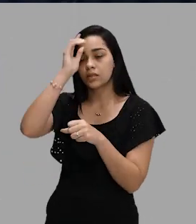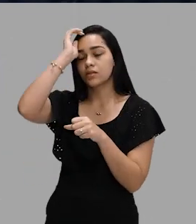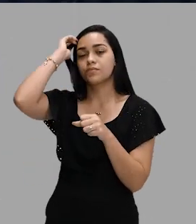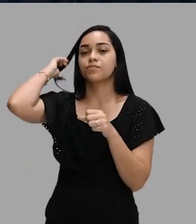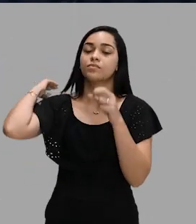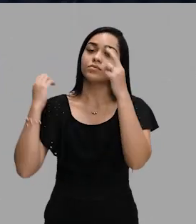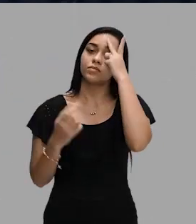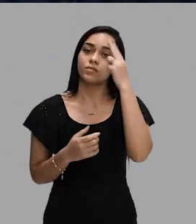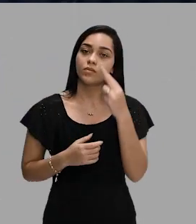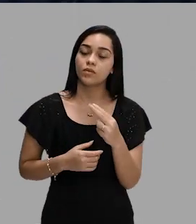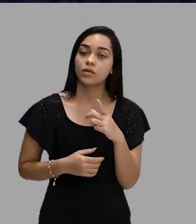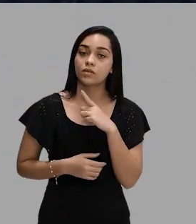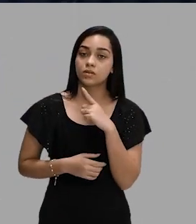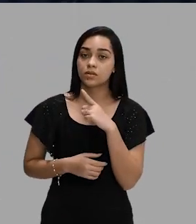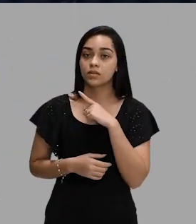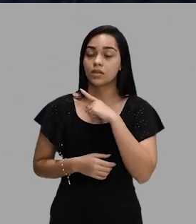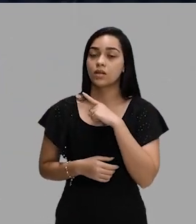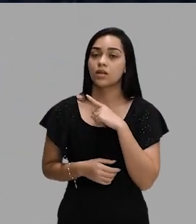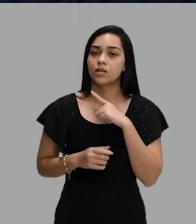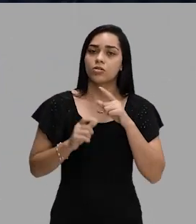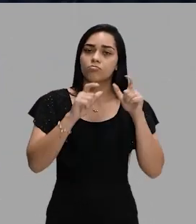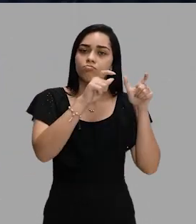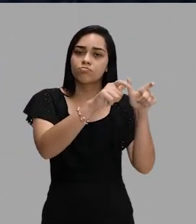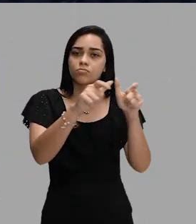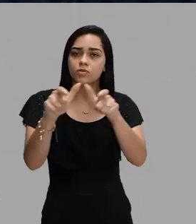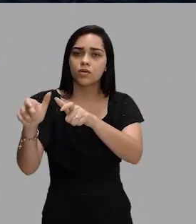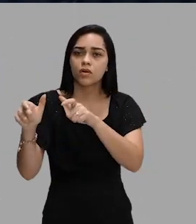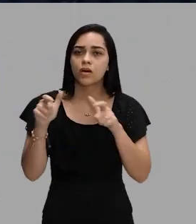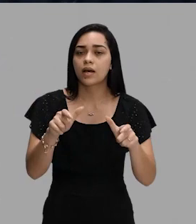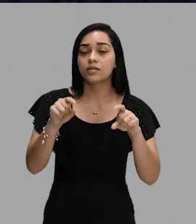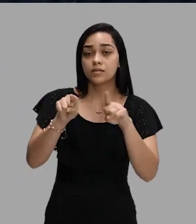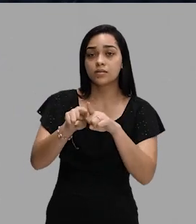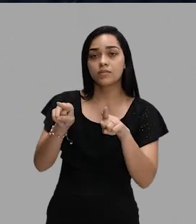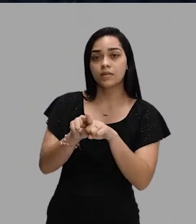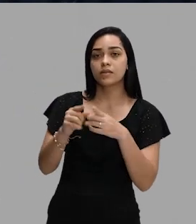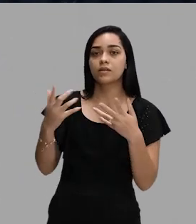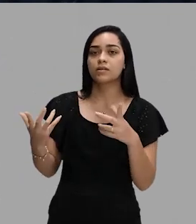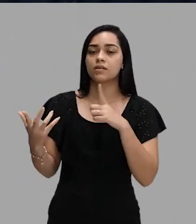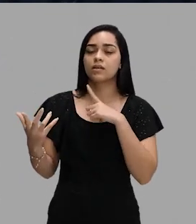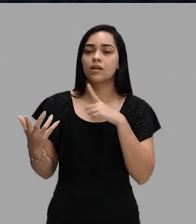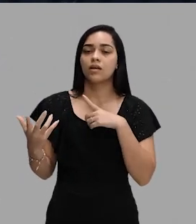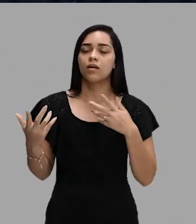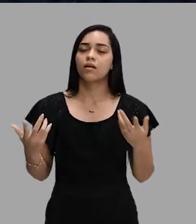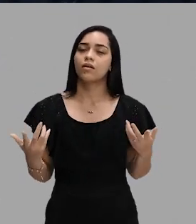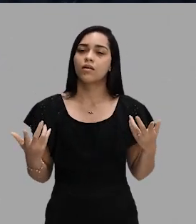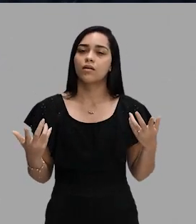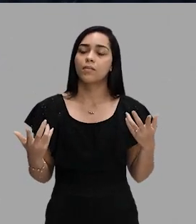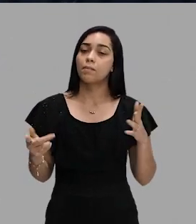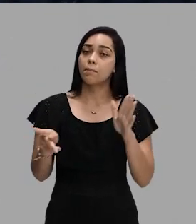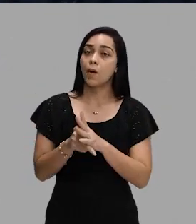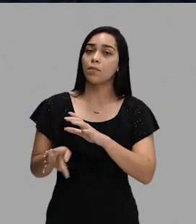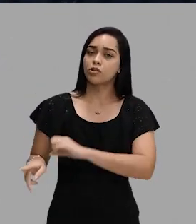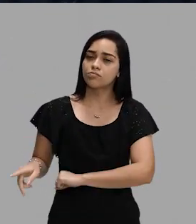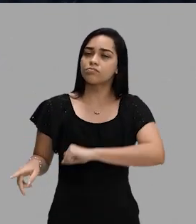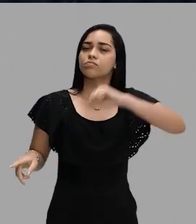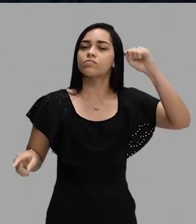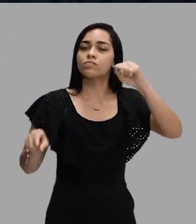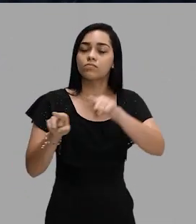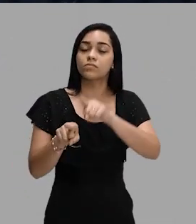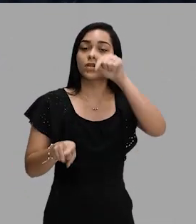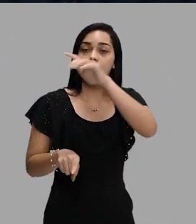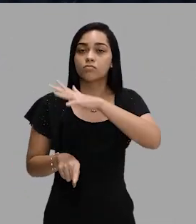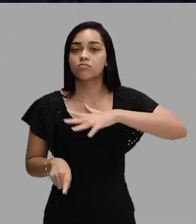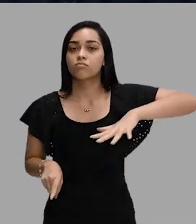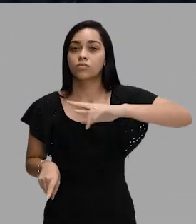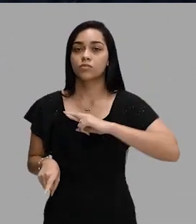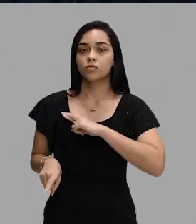história dos seus reinados, respectivos reinados, e havia aquela questão do herói. E aqui no